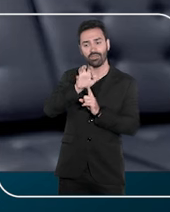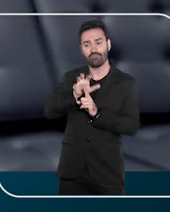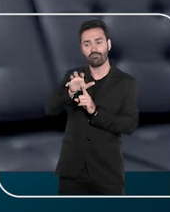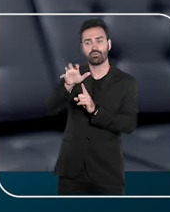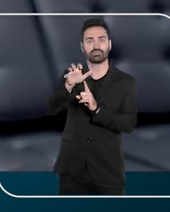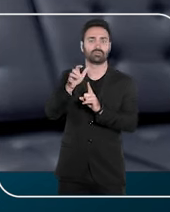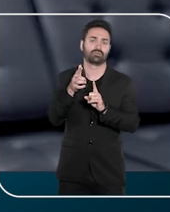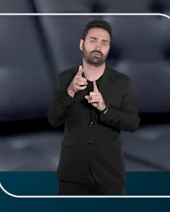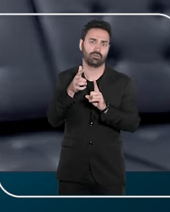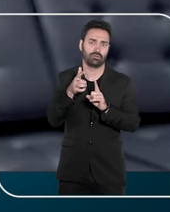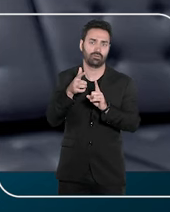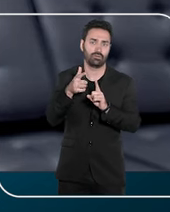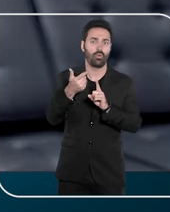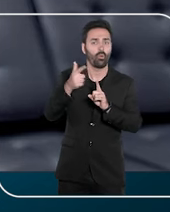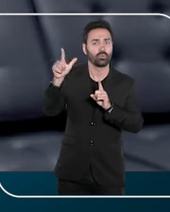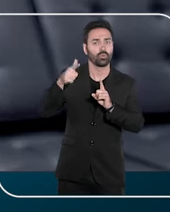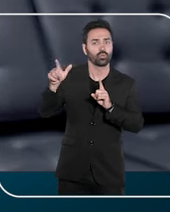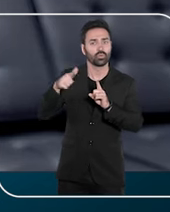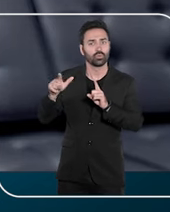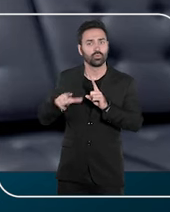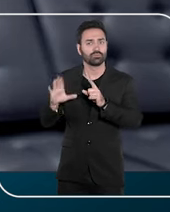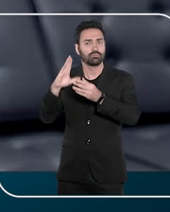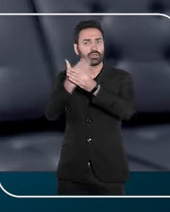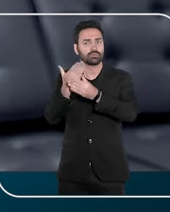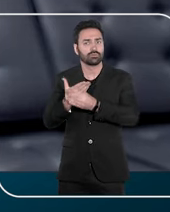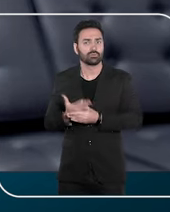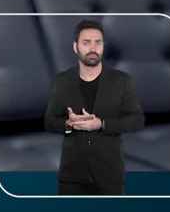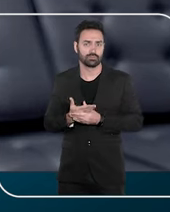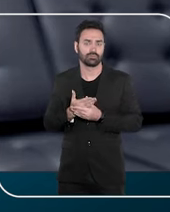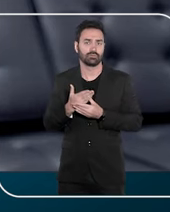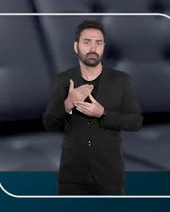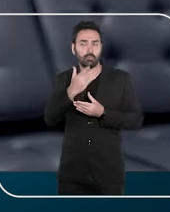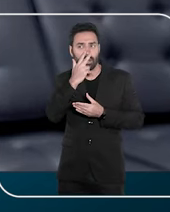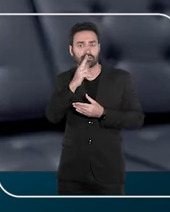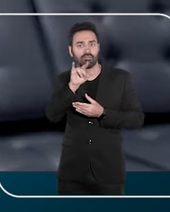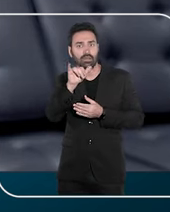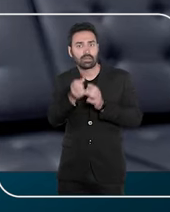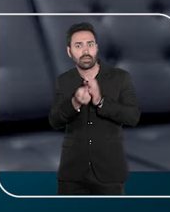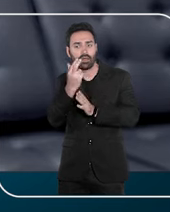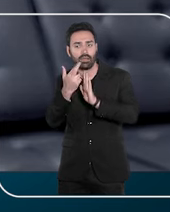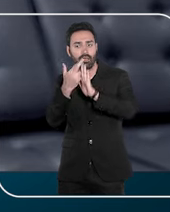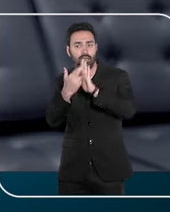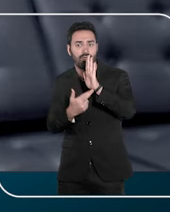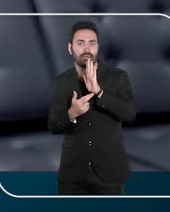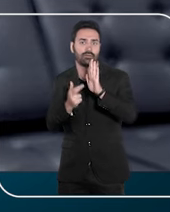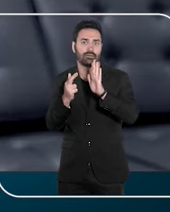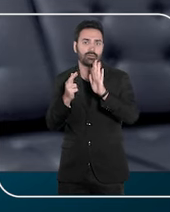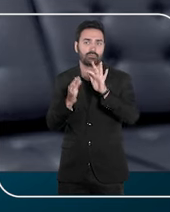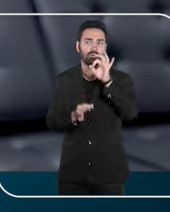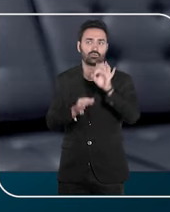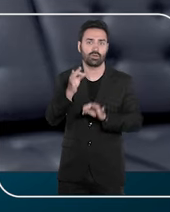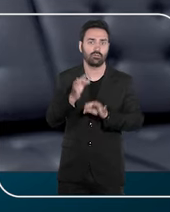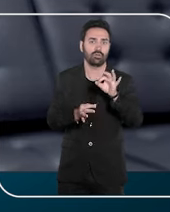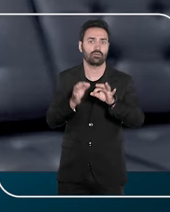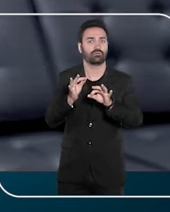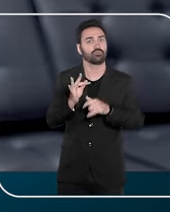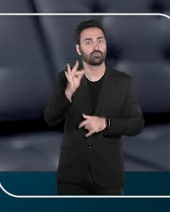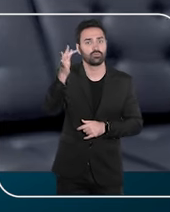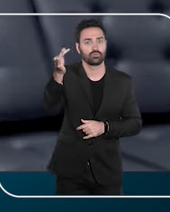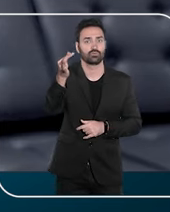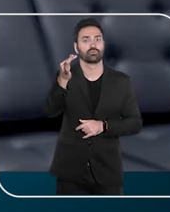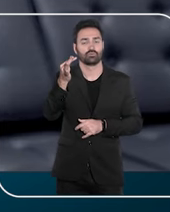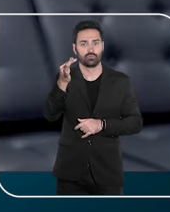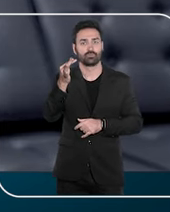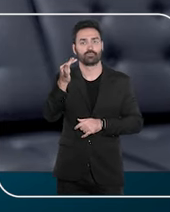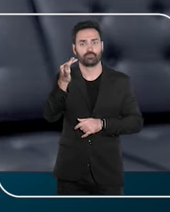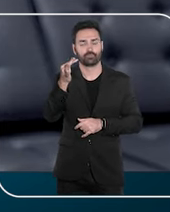sinalização de diretrizes que devem ser observadas para julgamentos futuros de outros tribunais e também para o